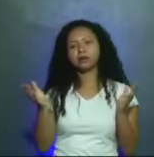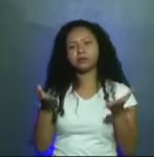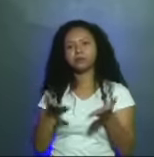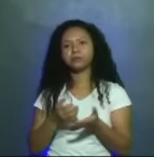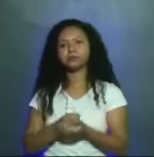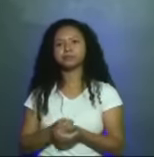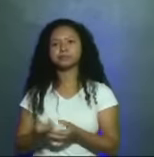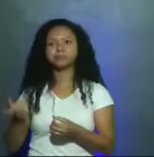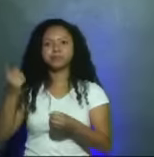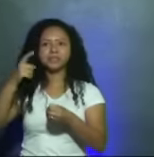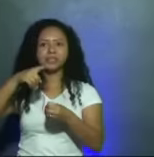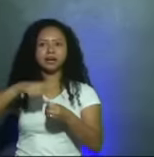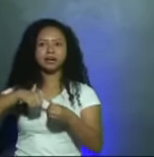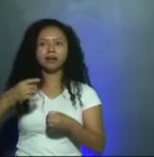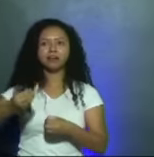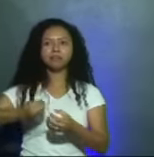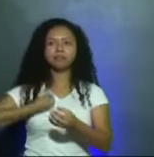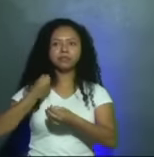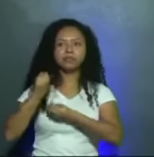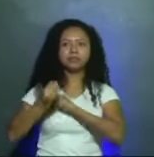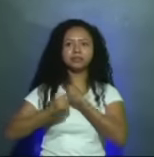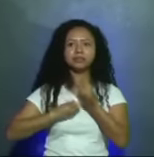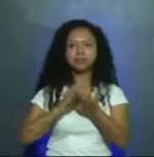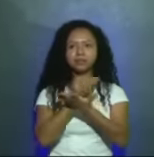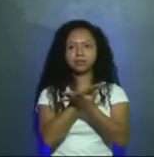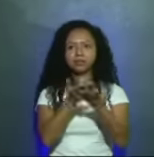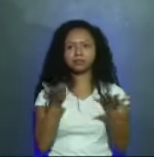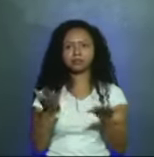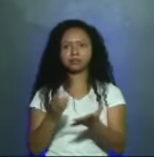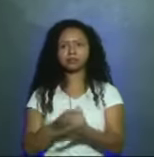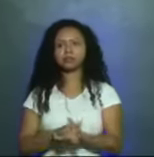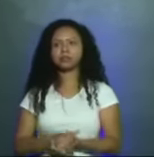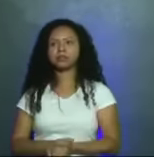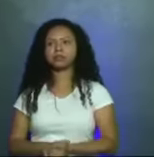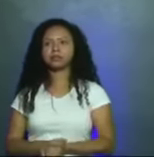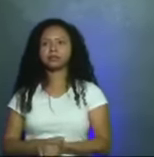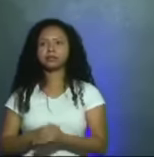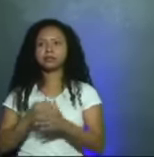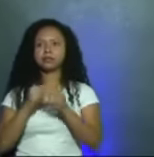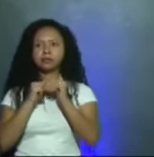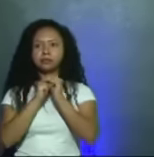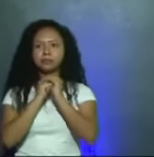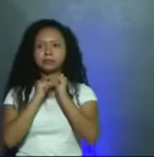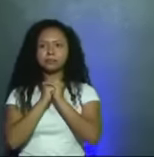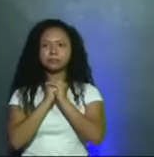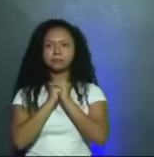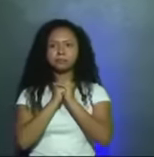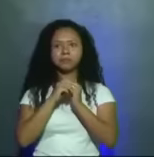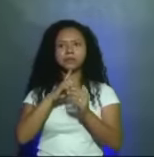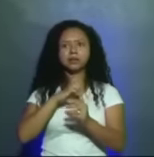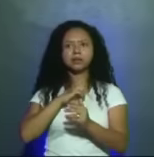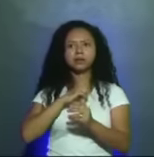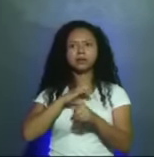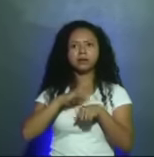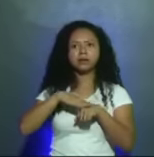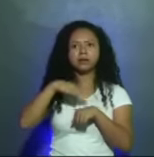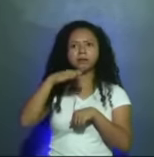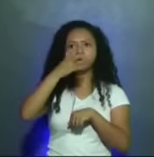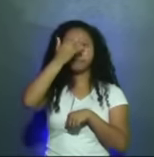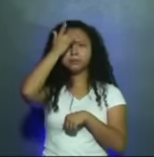você. Vida em abundância. Aleluia. Tem mais alguém? Tem mais alguém?